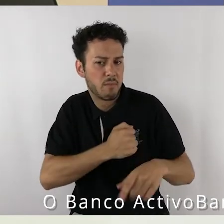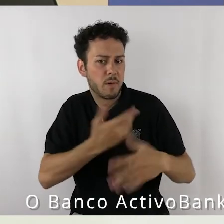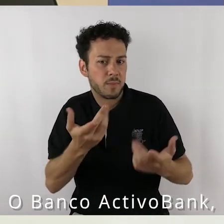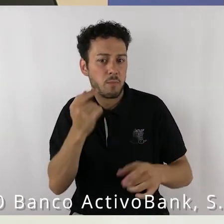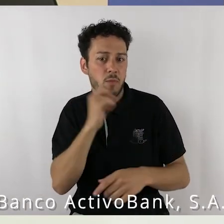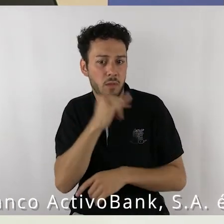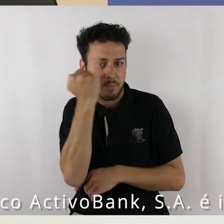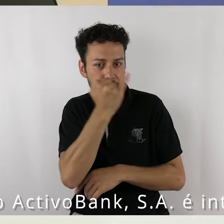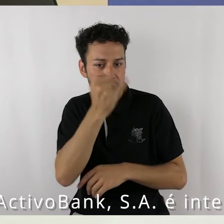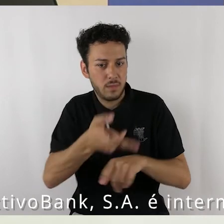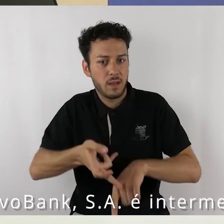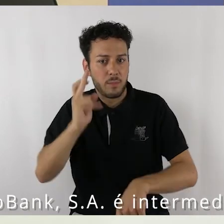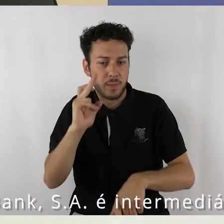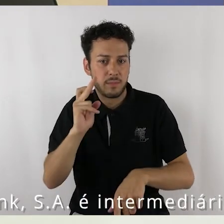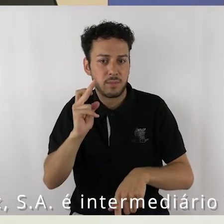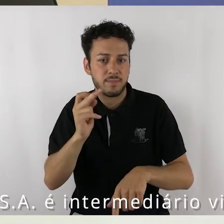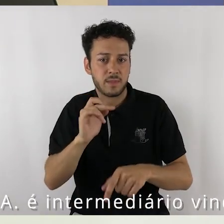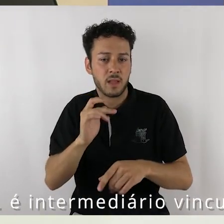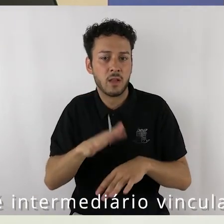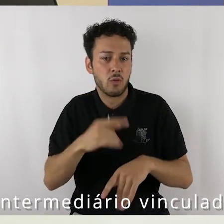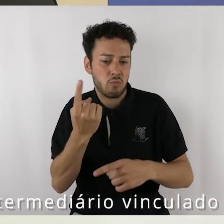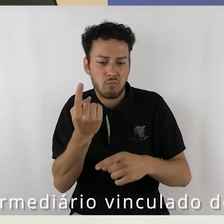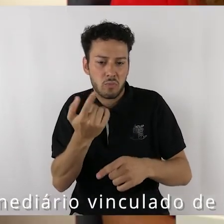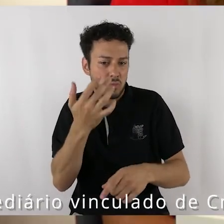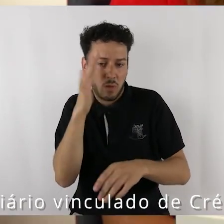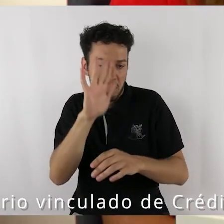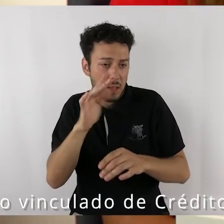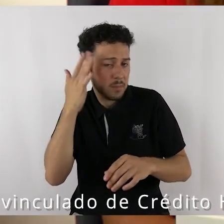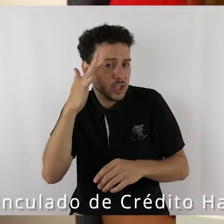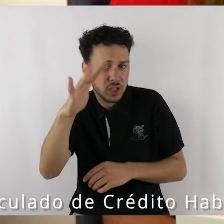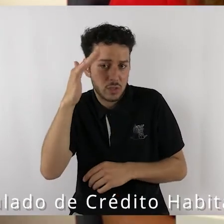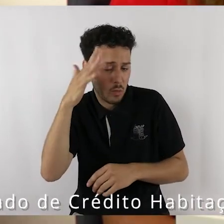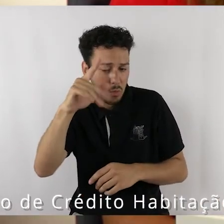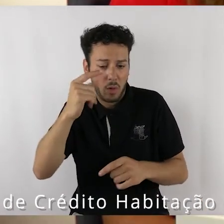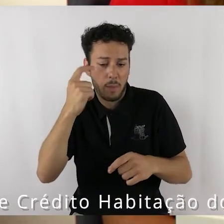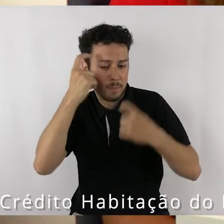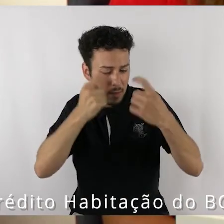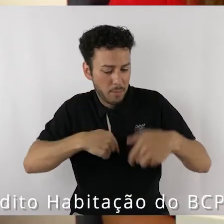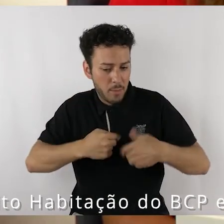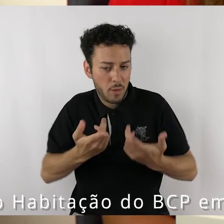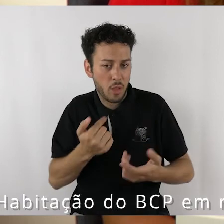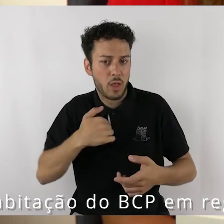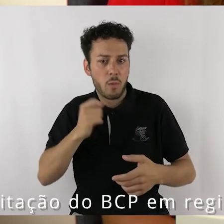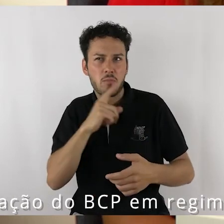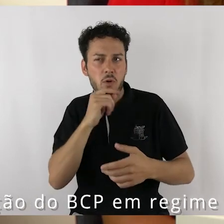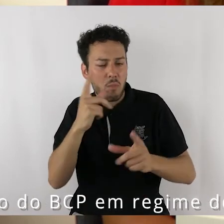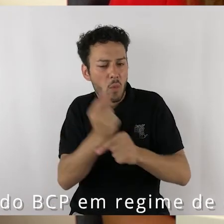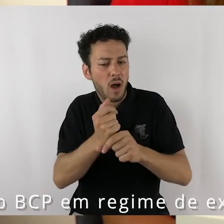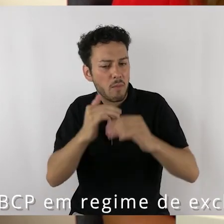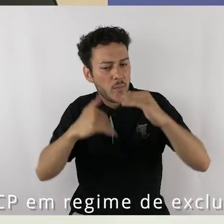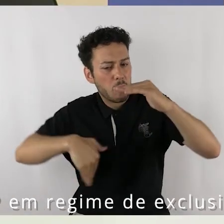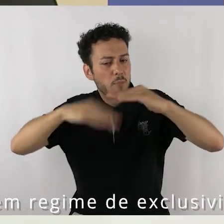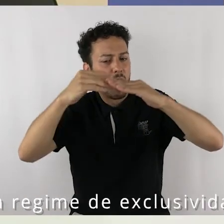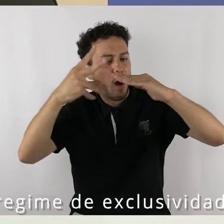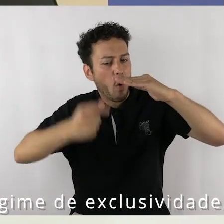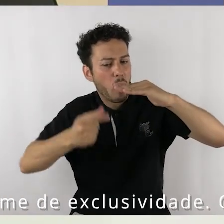cima e rapidamente uma um cenário até até que ponto onde é